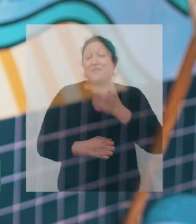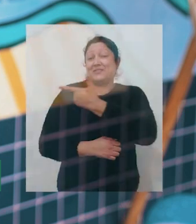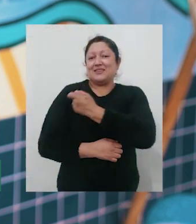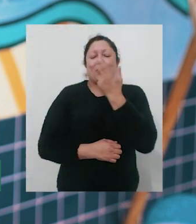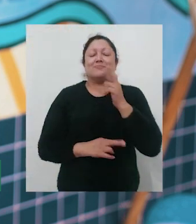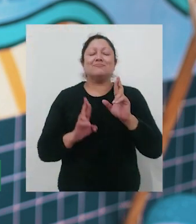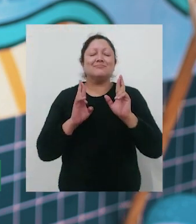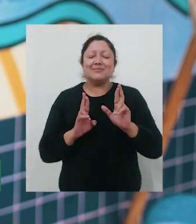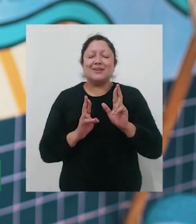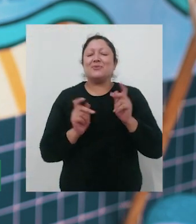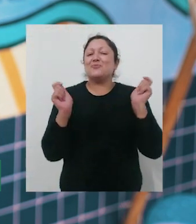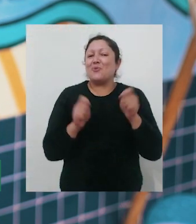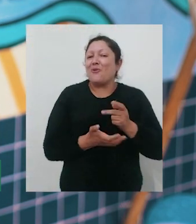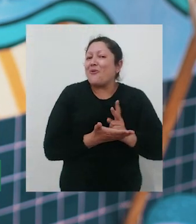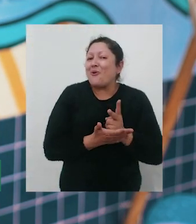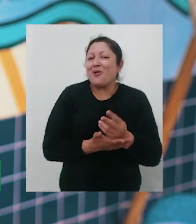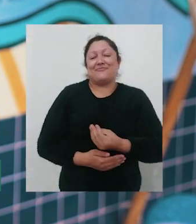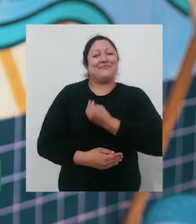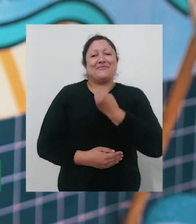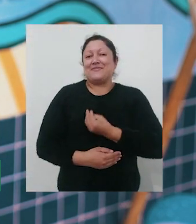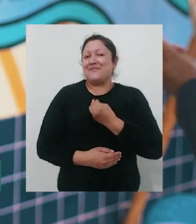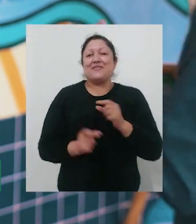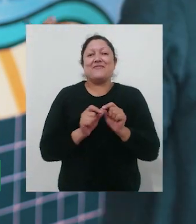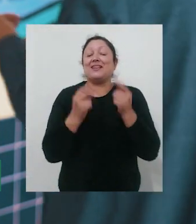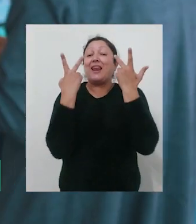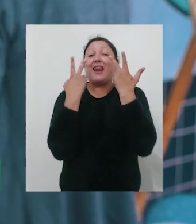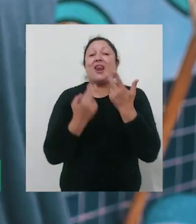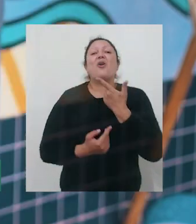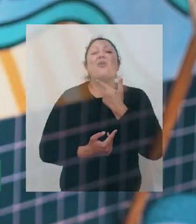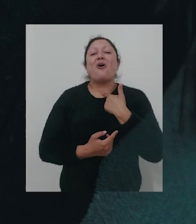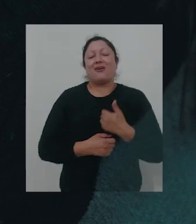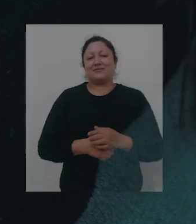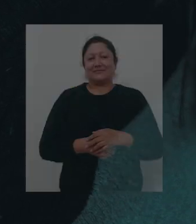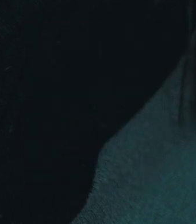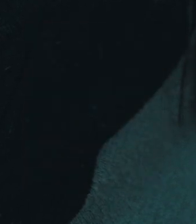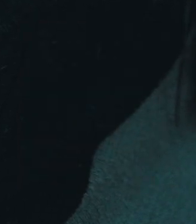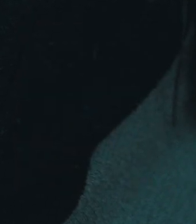Representa a esperança de continuarmos, né, vivendo e fazermos as coisas que a gente gosta.